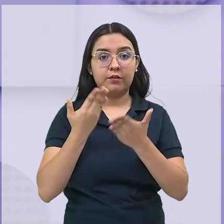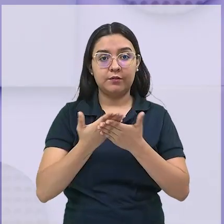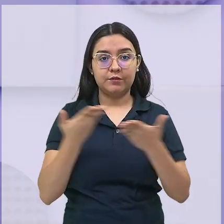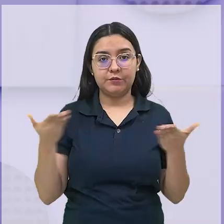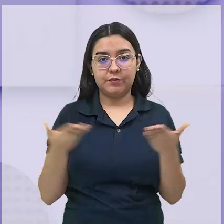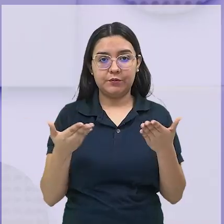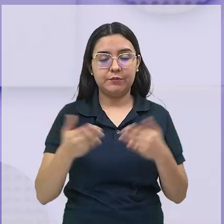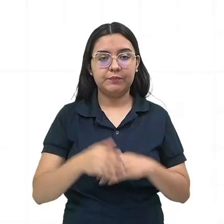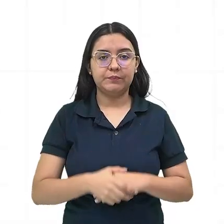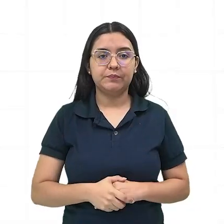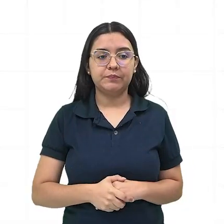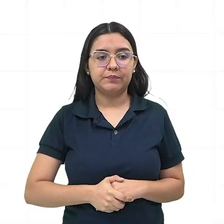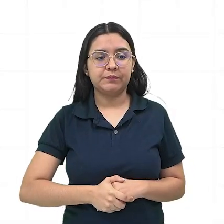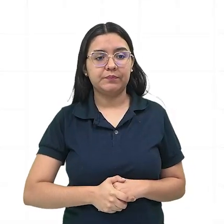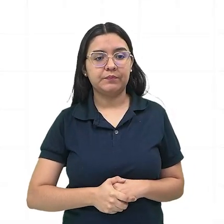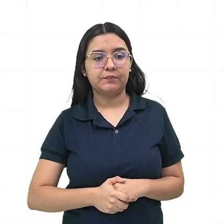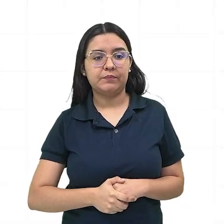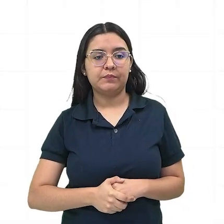de hoje.